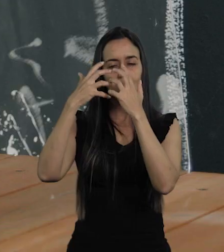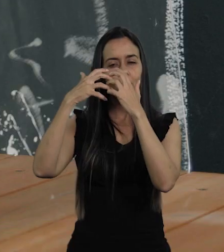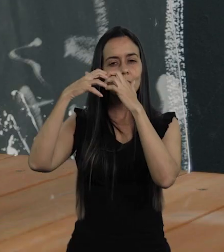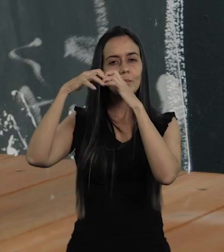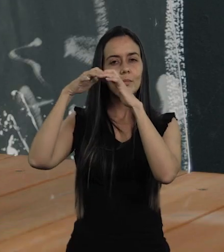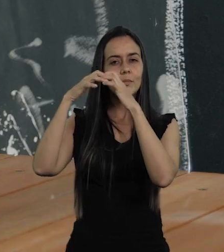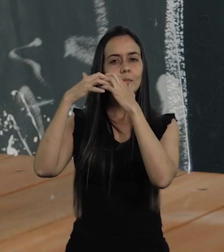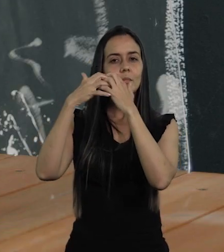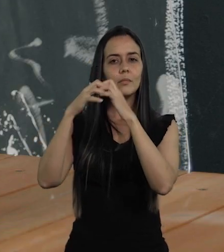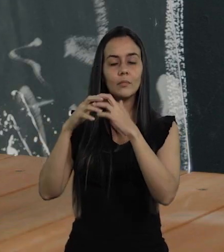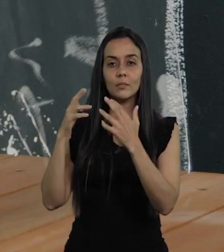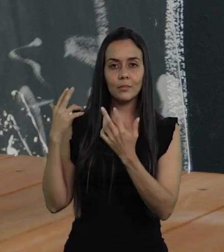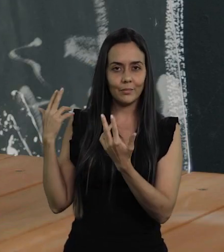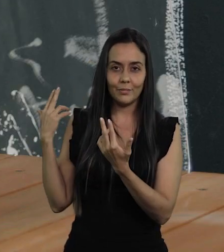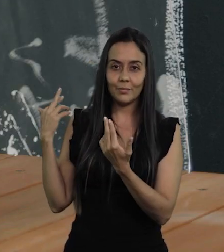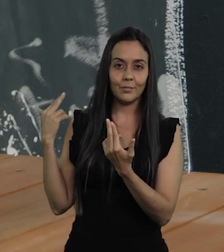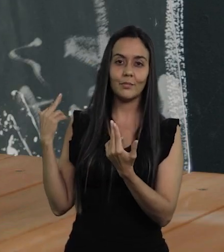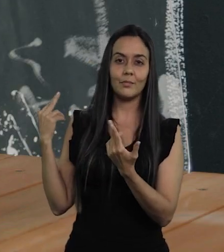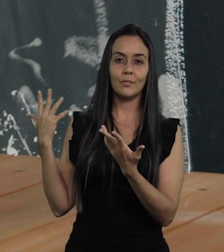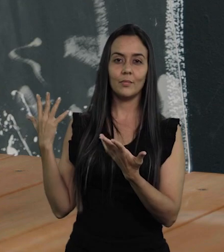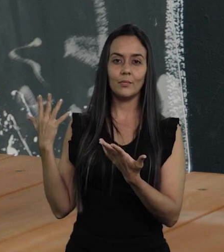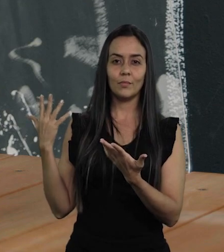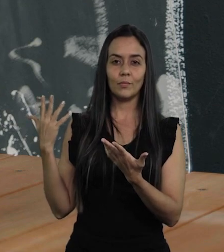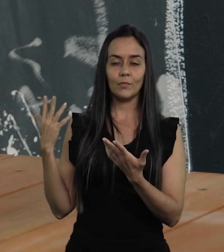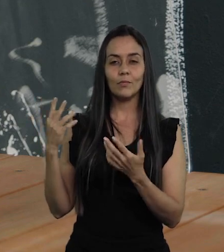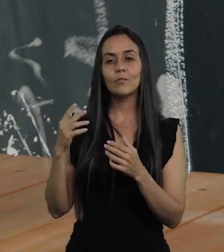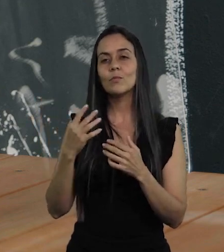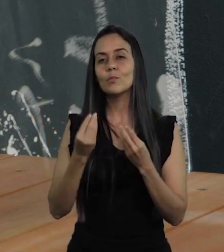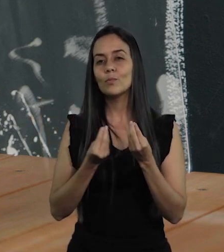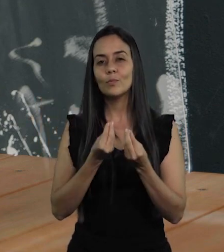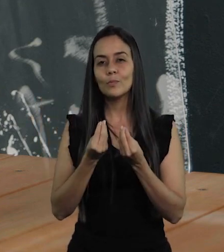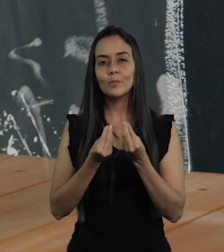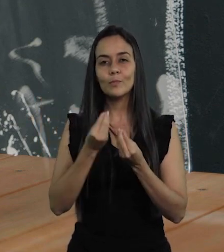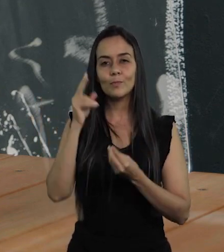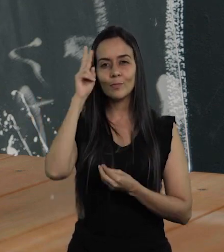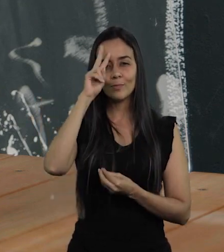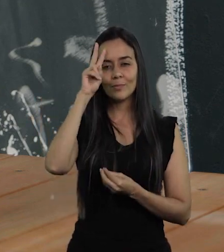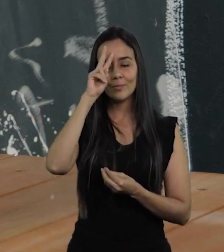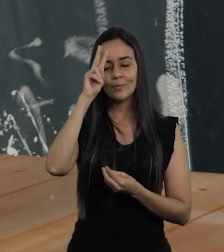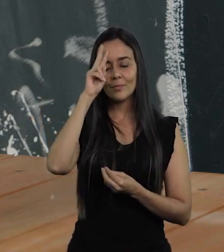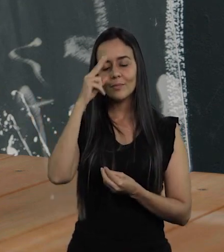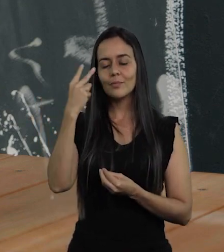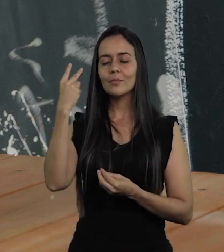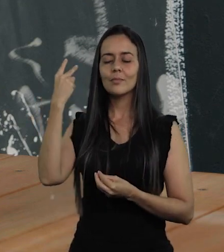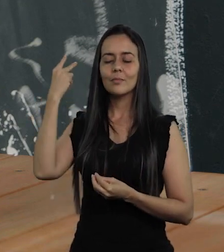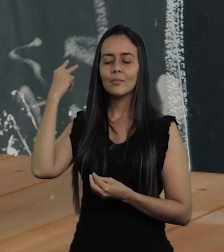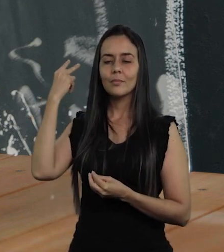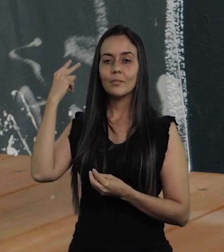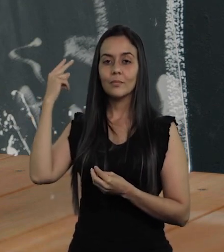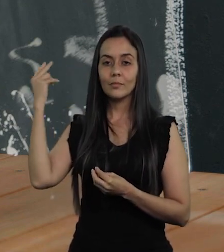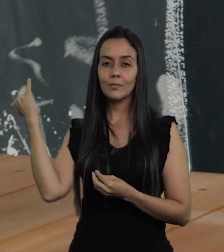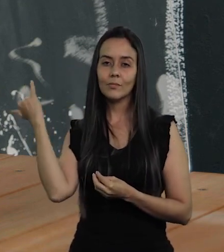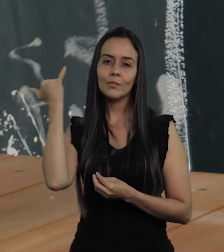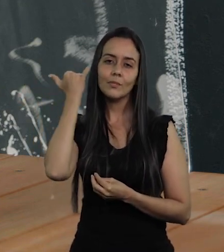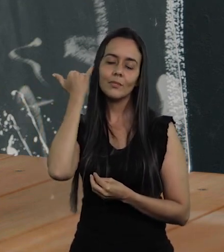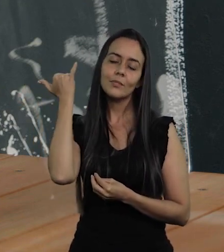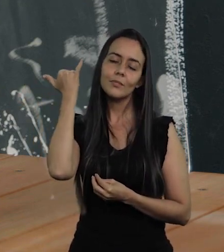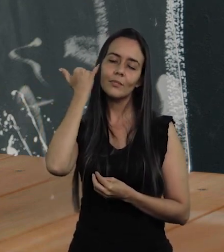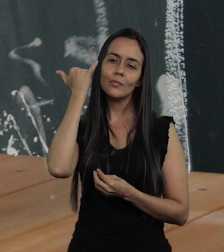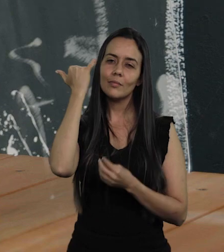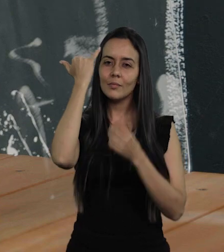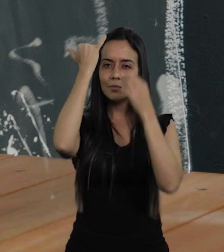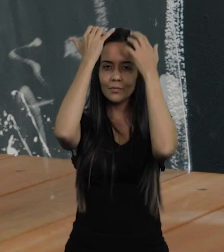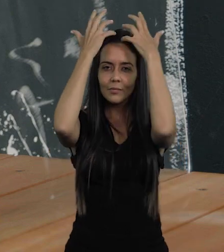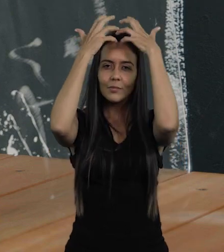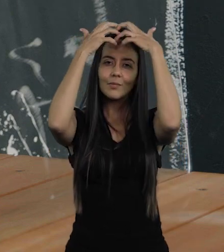mais com essa alta fidelidade que a gente tem hoje, a onda que chega no seu organismo, fisicamente é